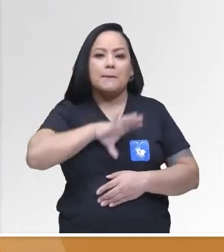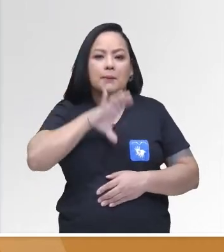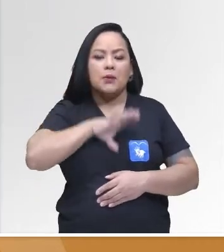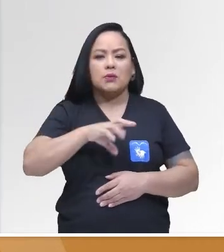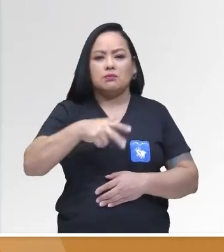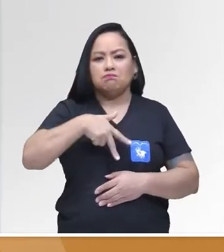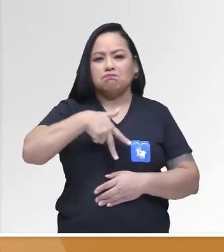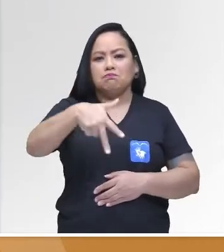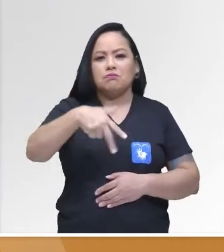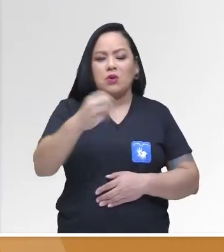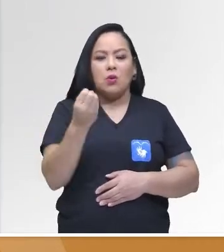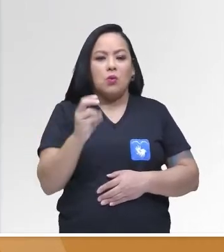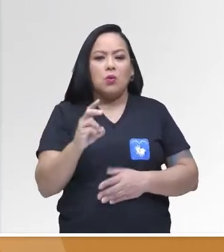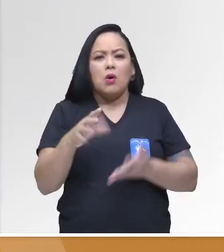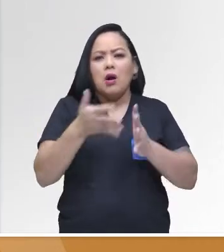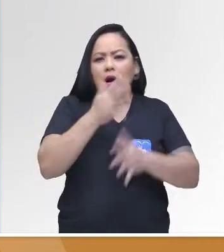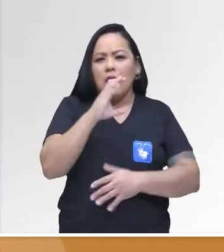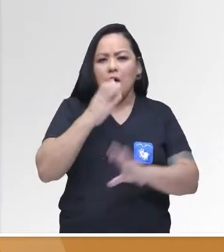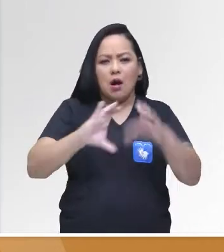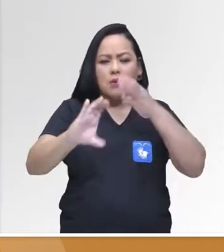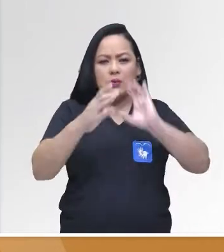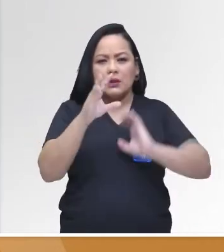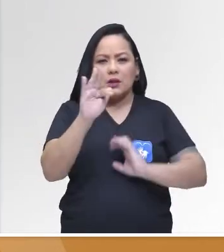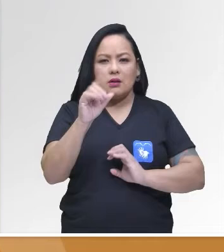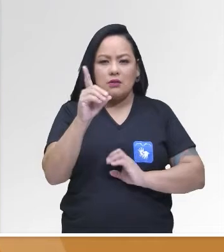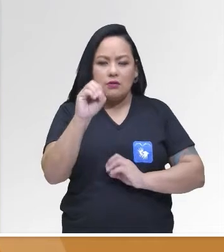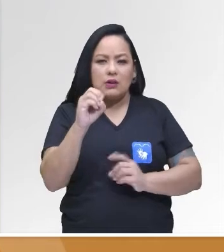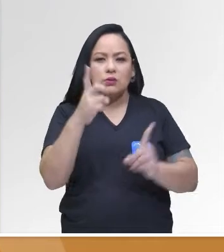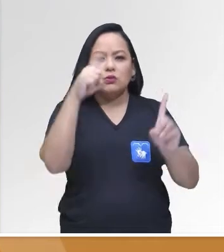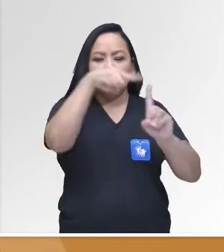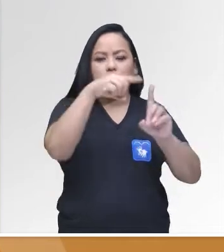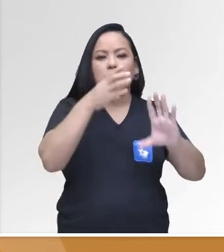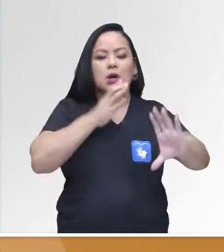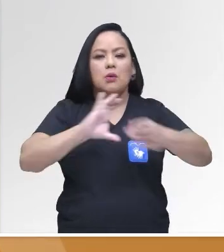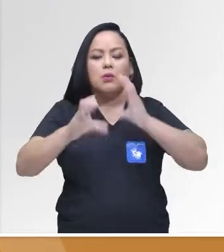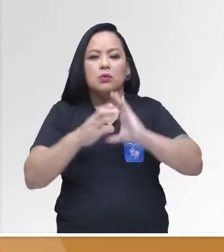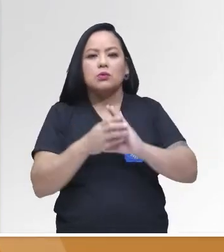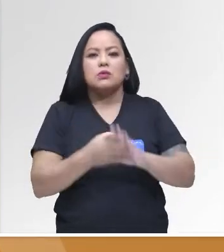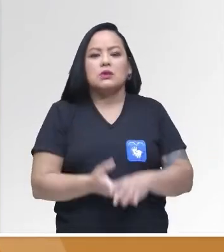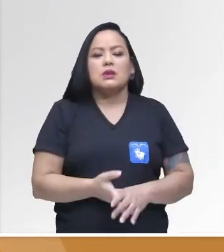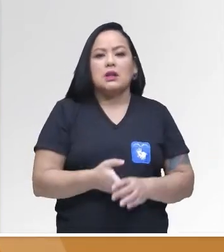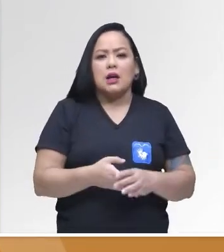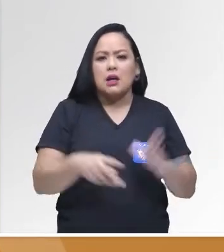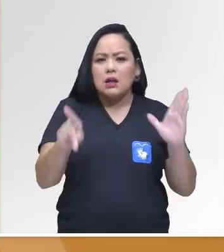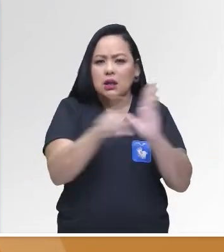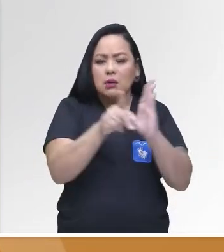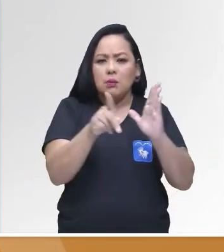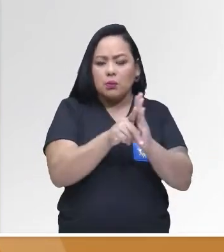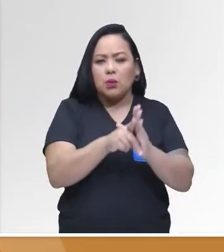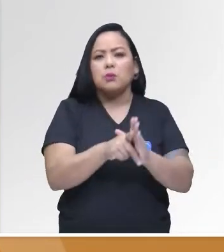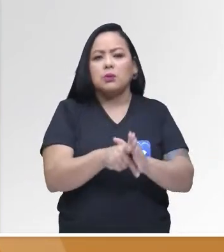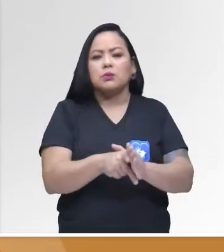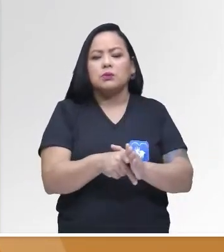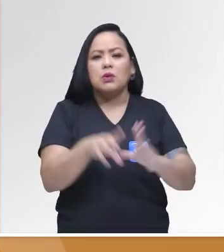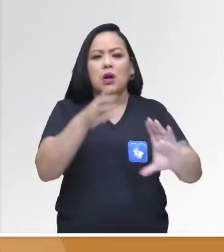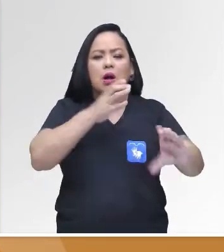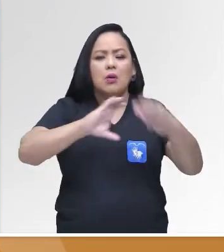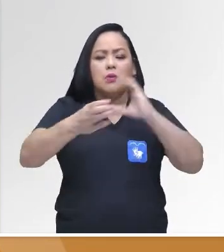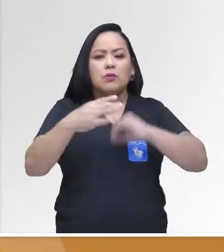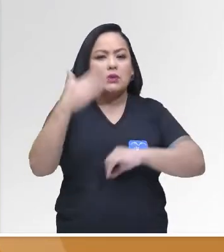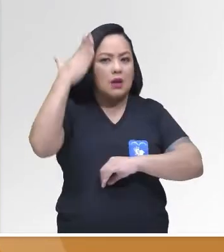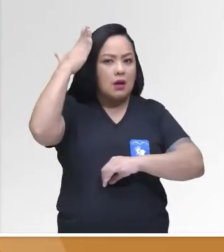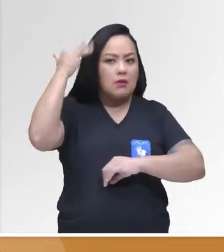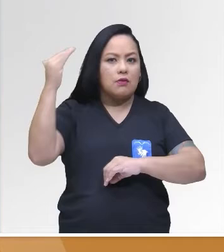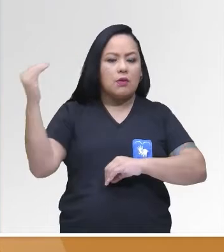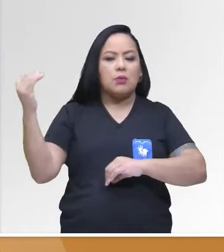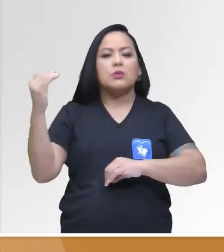O fado é o estilo de música que é patrimônio musical e é o mais famoso lá